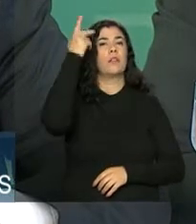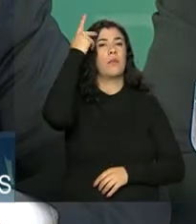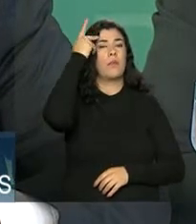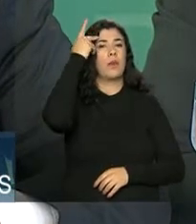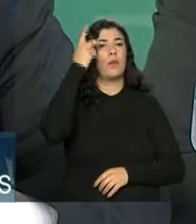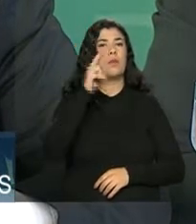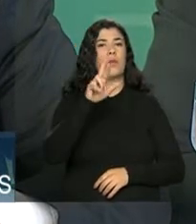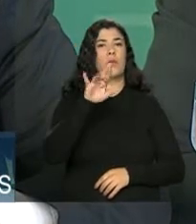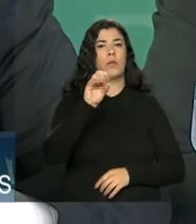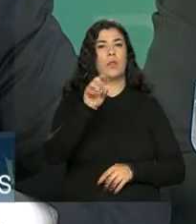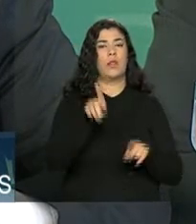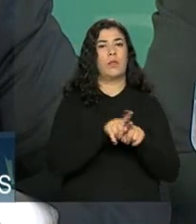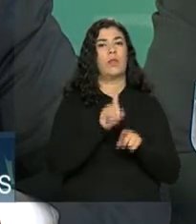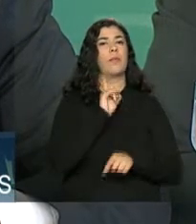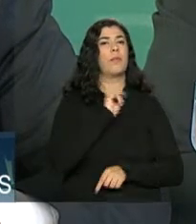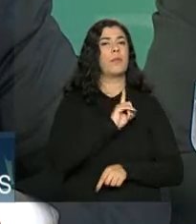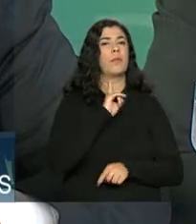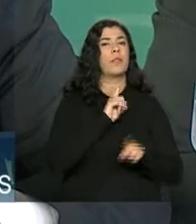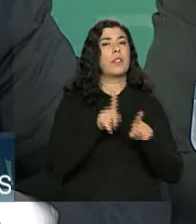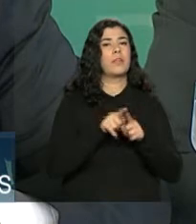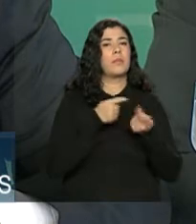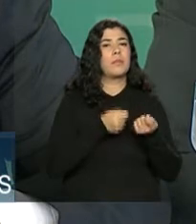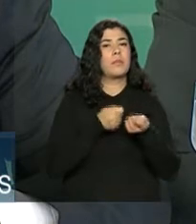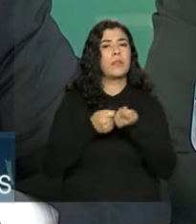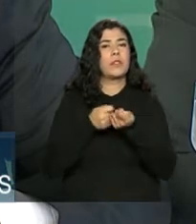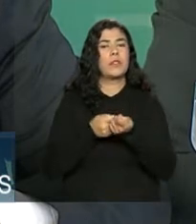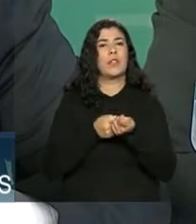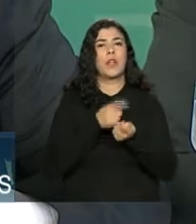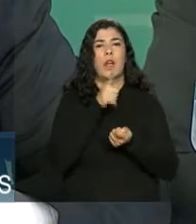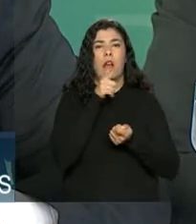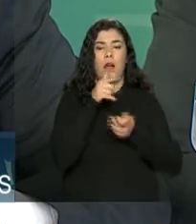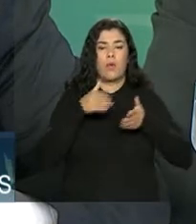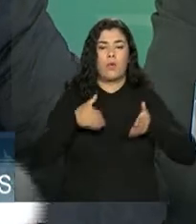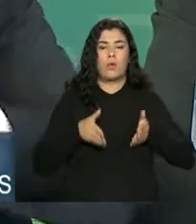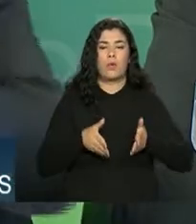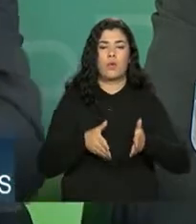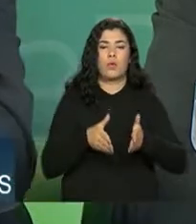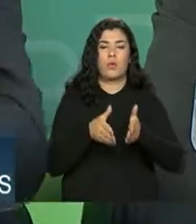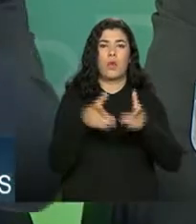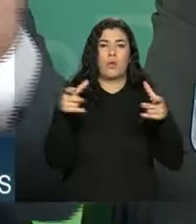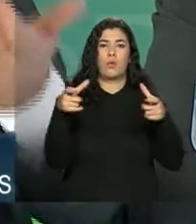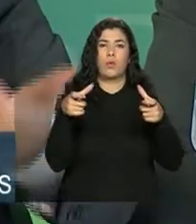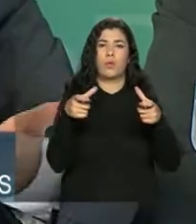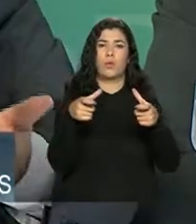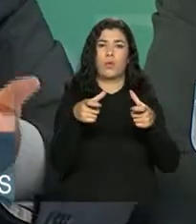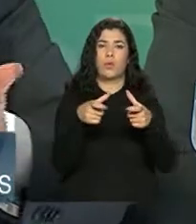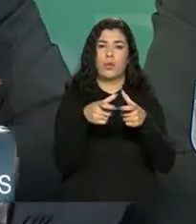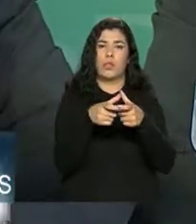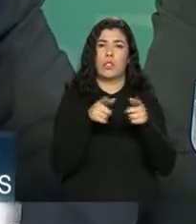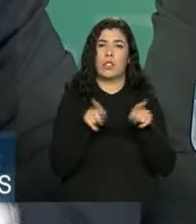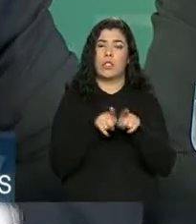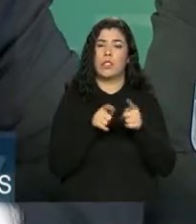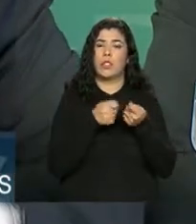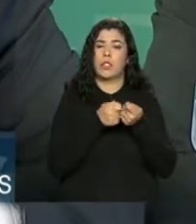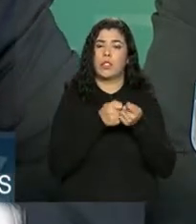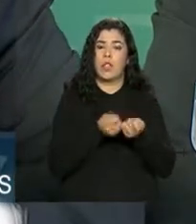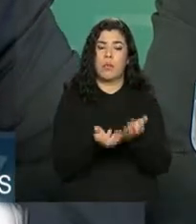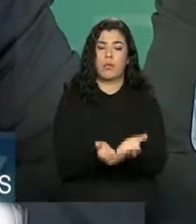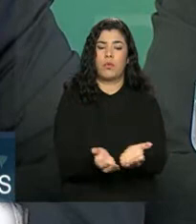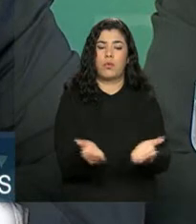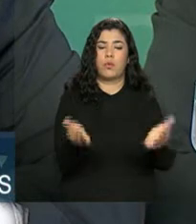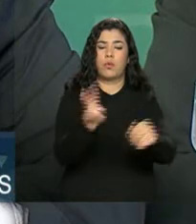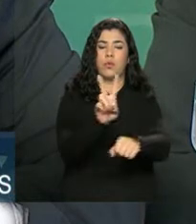que reduziram significativamente as vazões de retirada desses reservatórios para possibilitar acumular o máximo